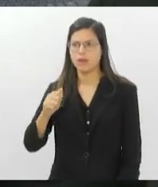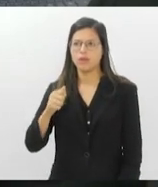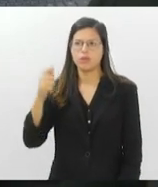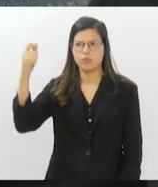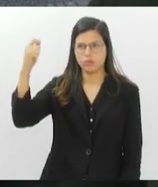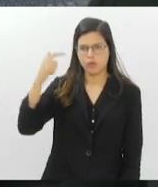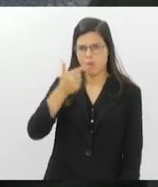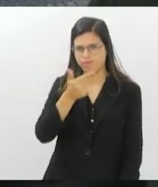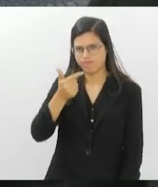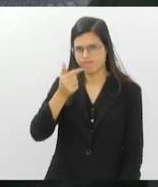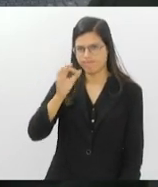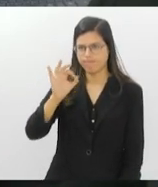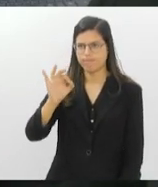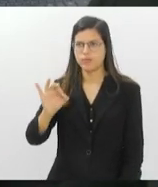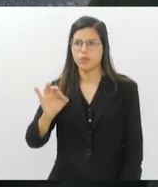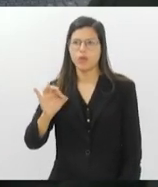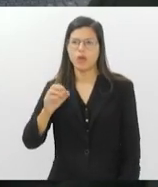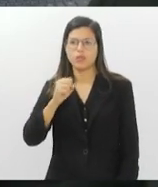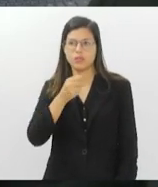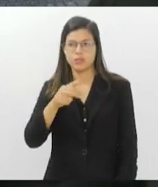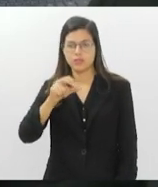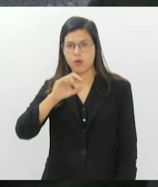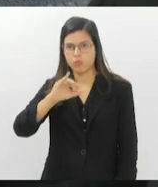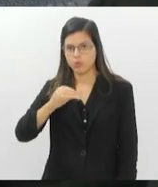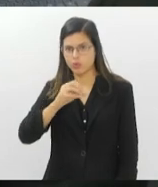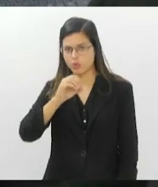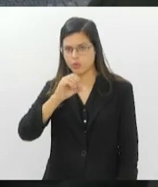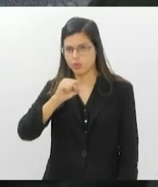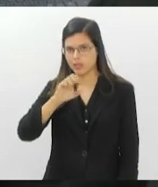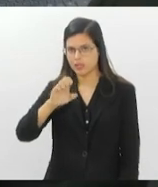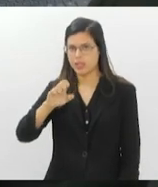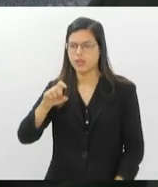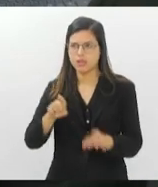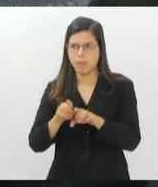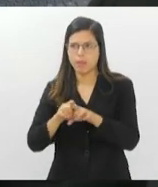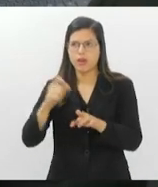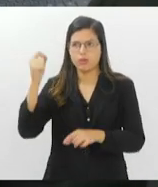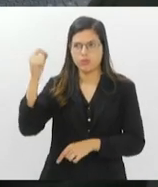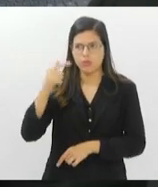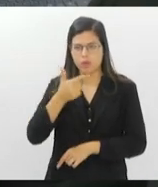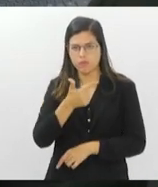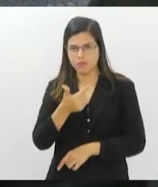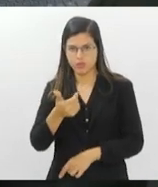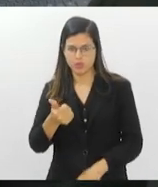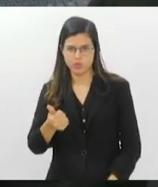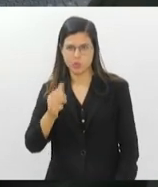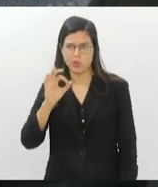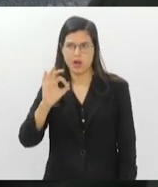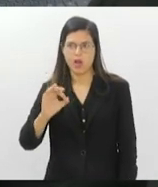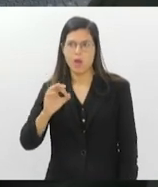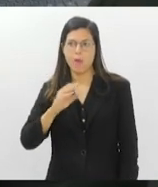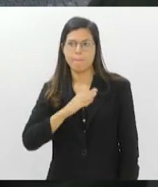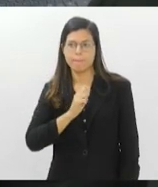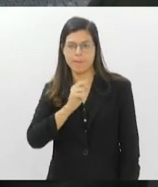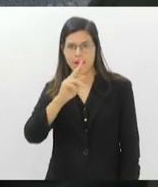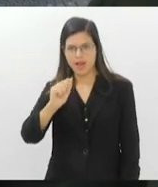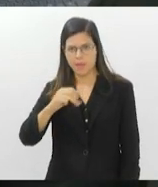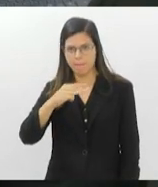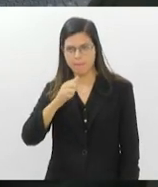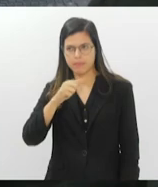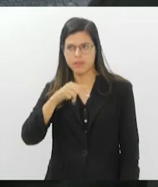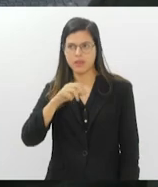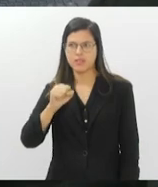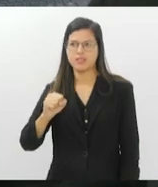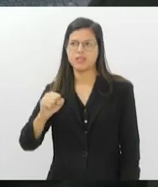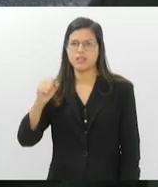22 graus nesse momento. São José de Ubá, também com sol, 21 graus. Barra Mansa, sol, 21 graus nesse momento,